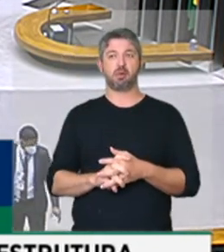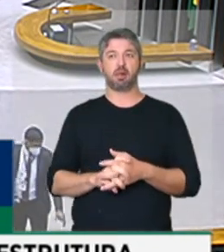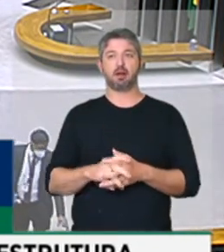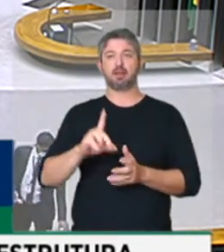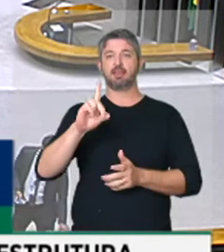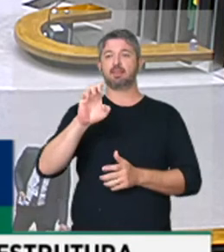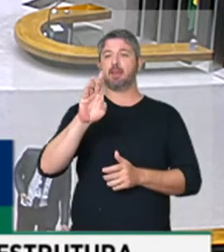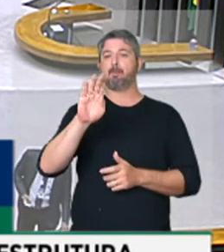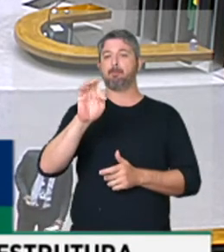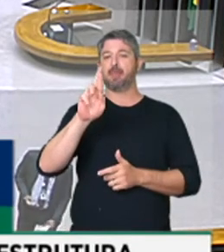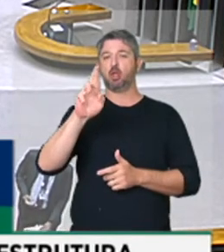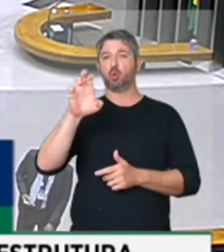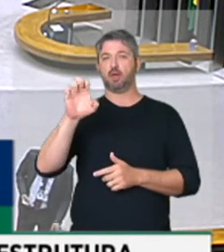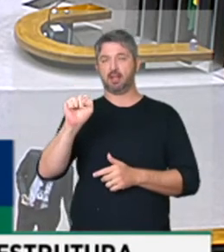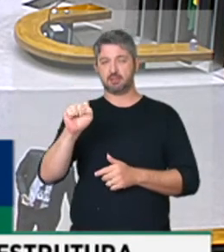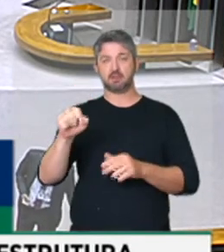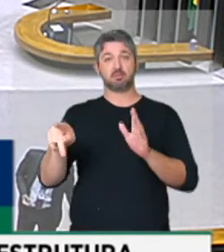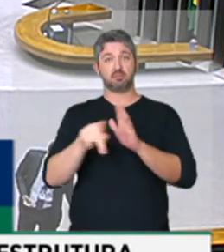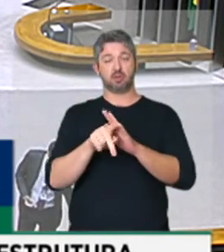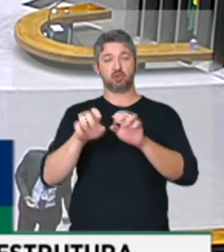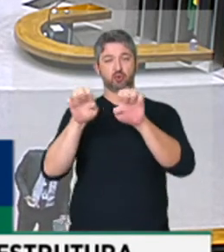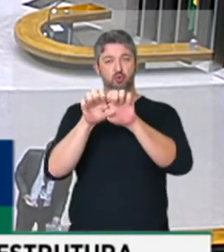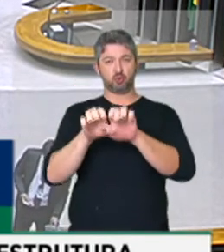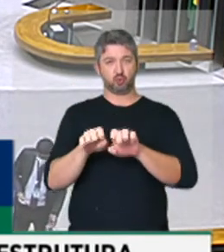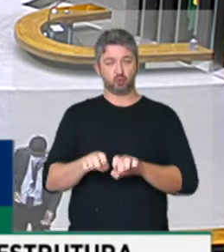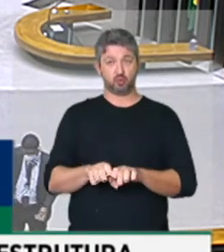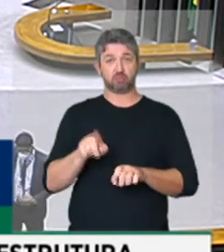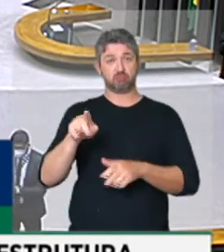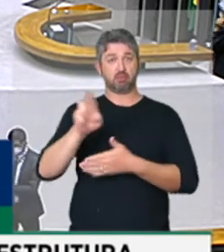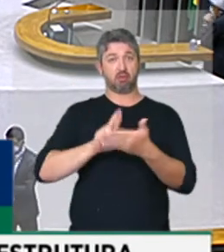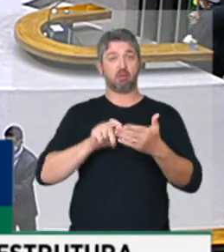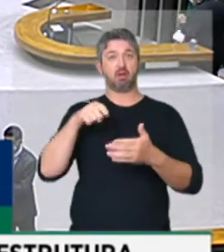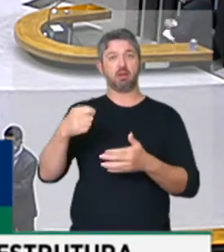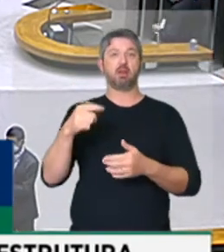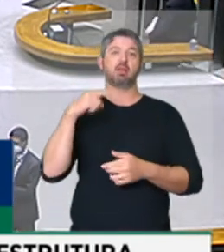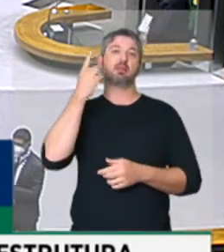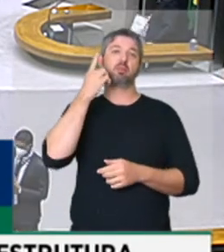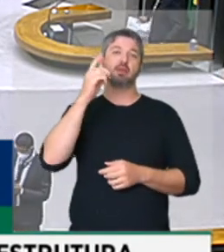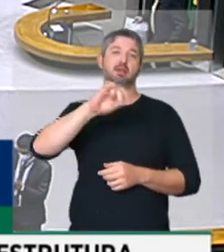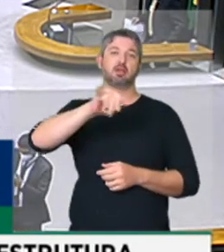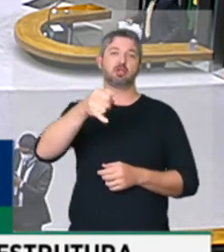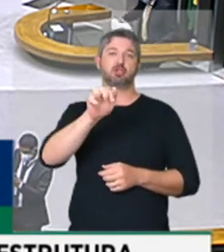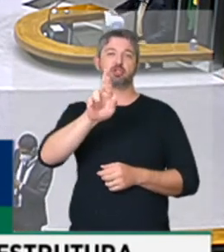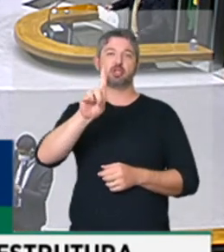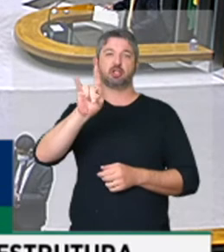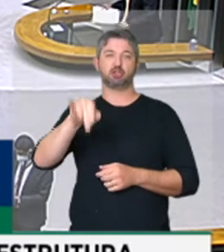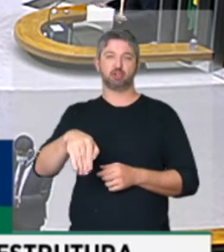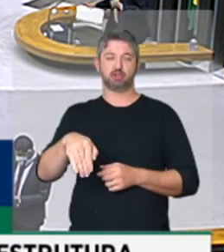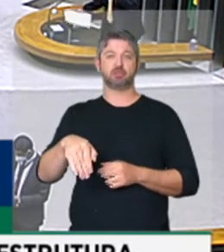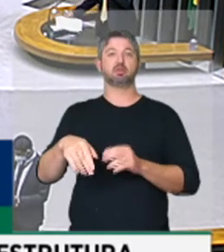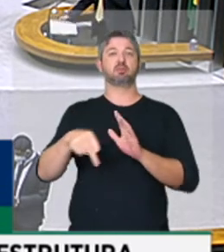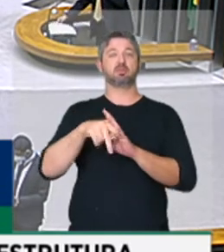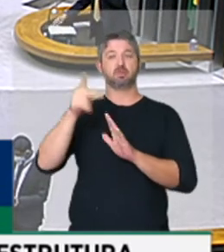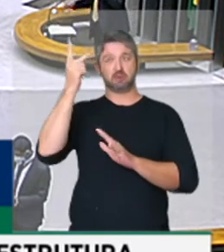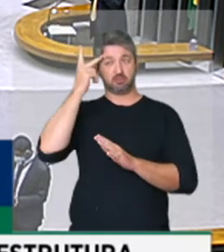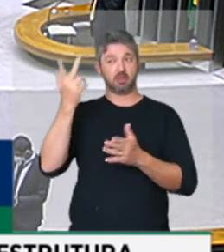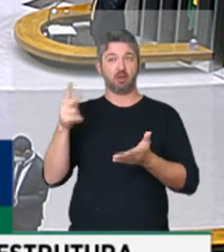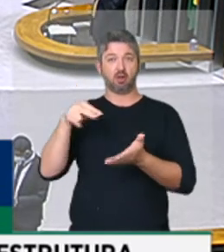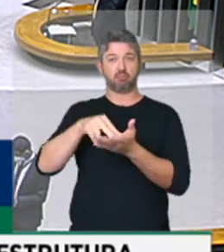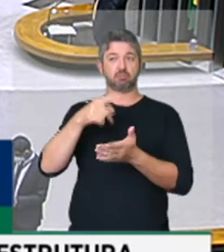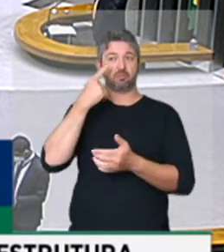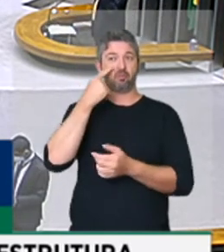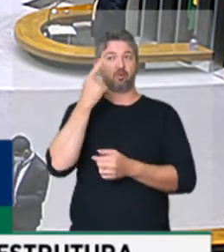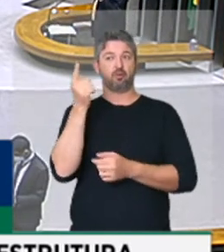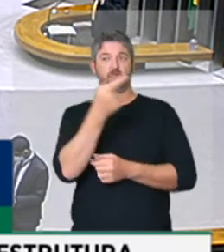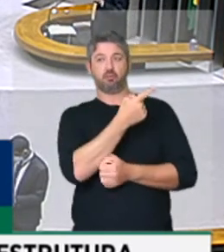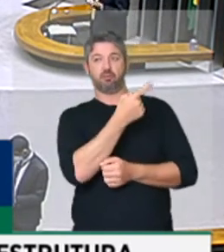debêntures de infraestrutura, projeto que foi relatado pelo deputado Arnaldo Jardim, do Cidadania de São Paulo, e agora então na tribuna o deputado João Maia, do